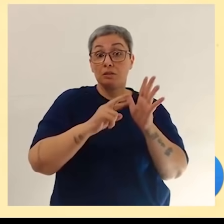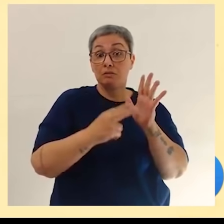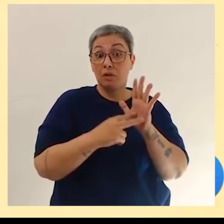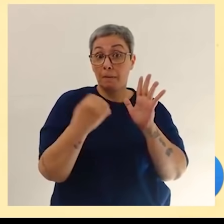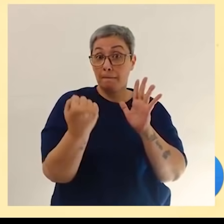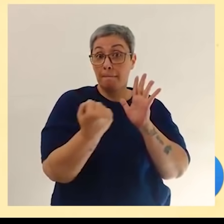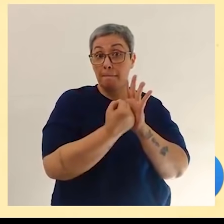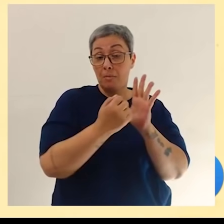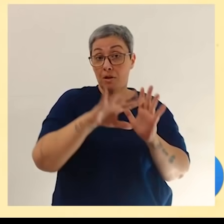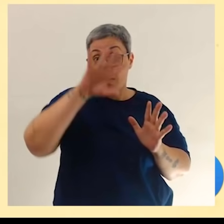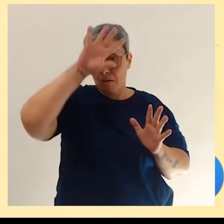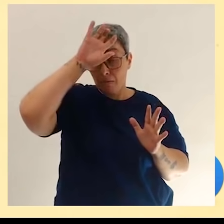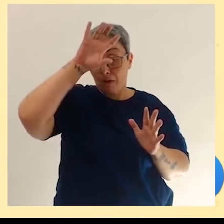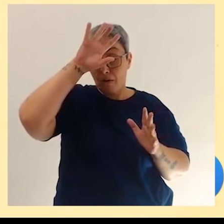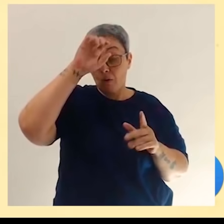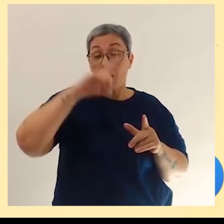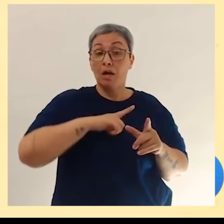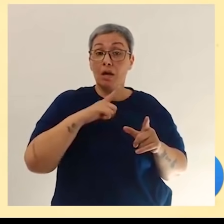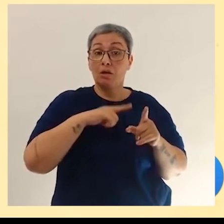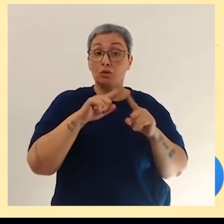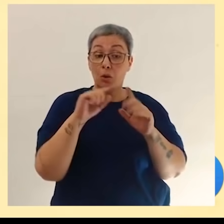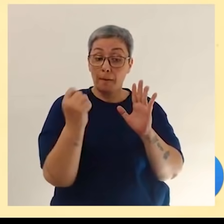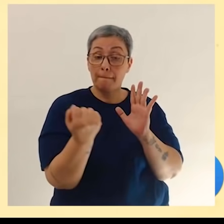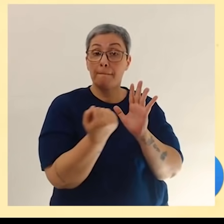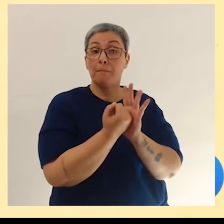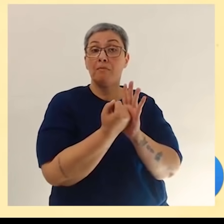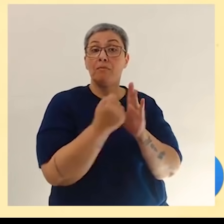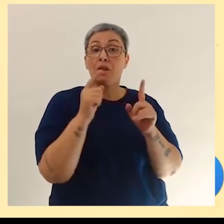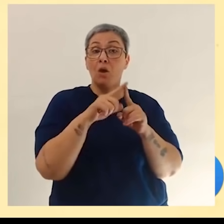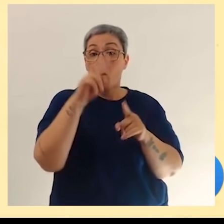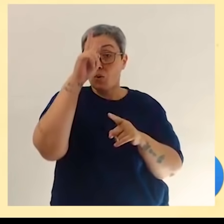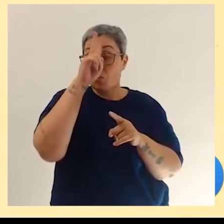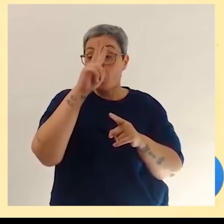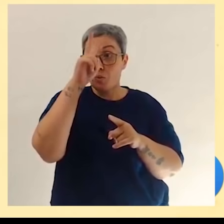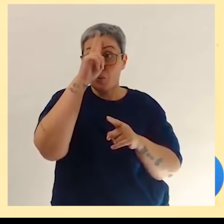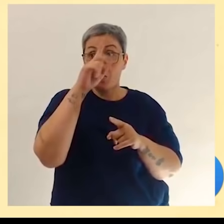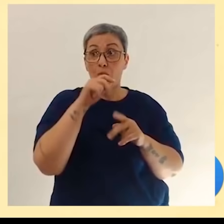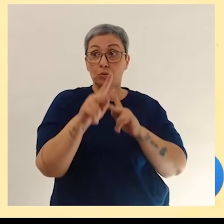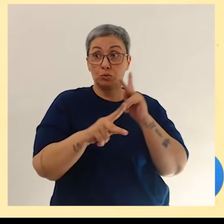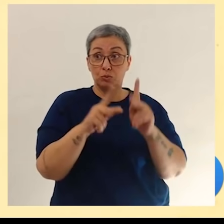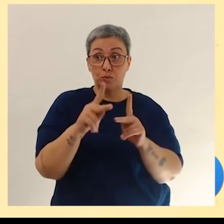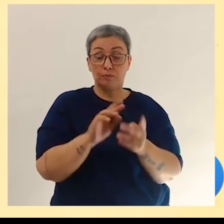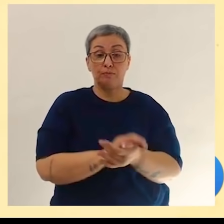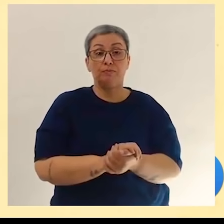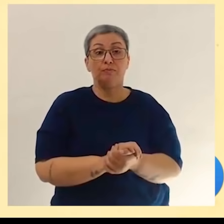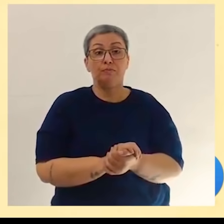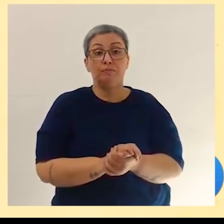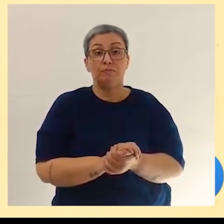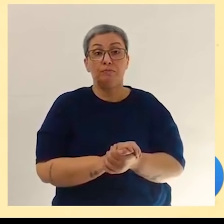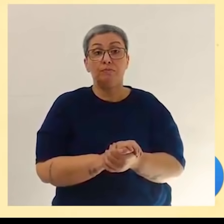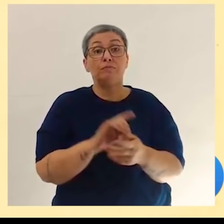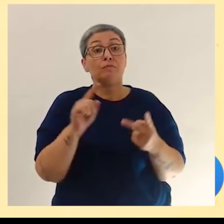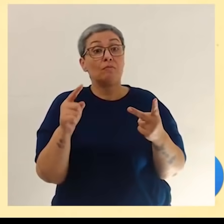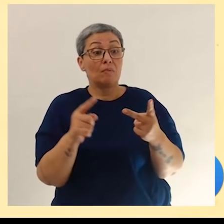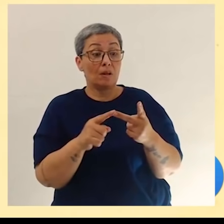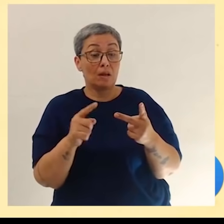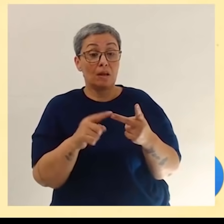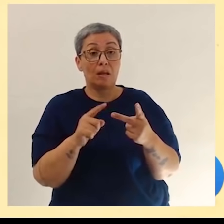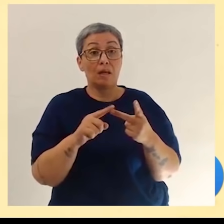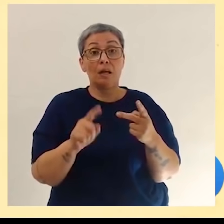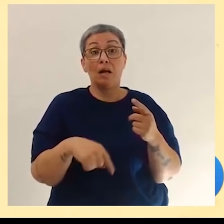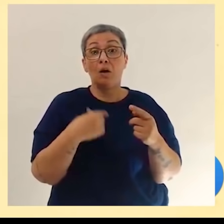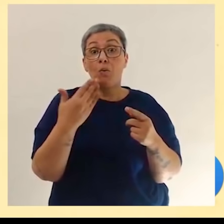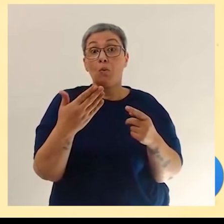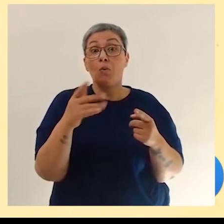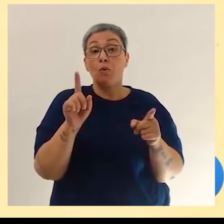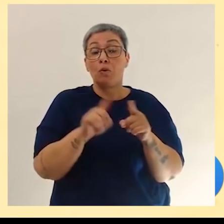de memória, que eles são registros da história de um povo. E,